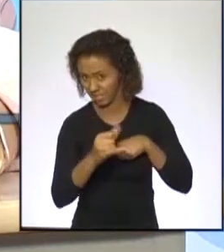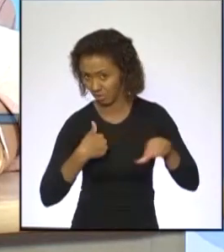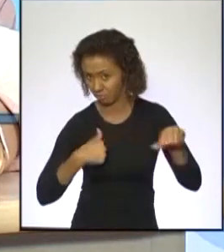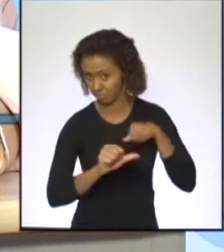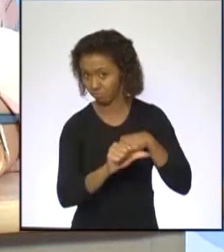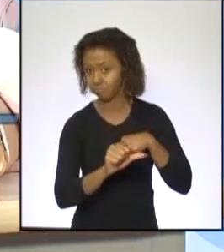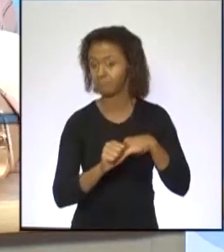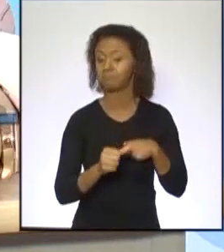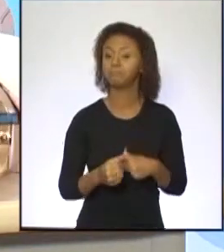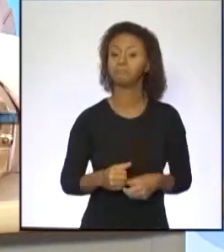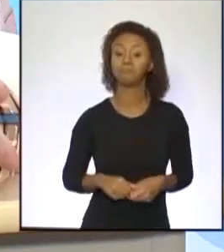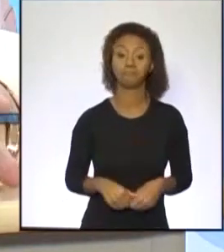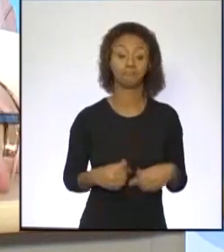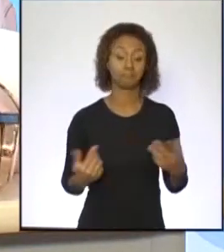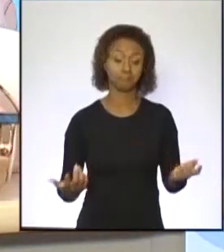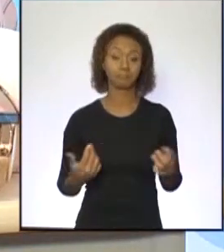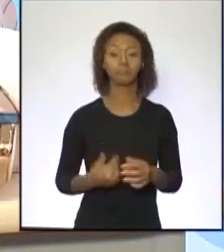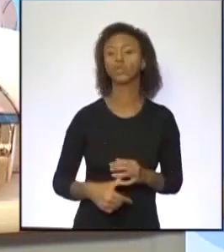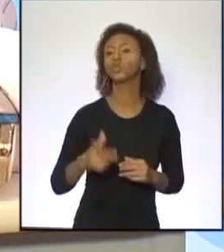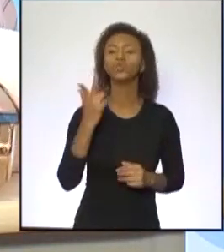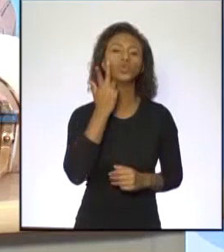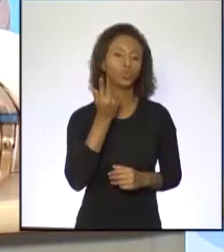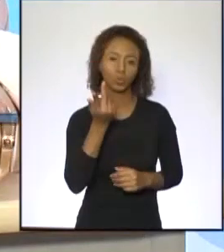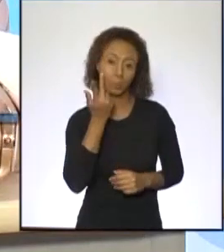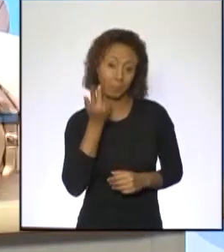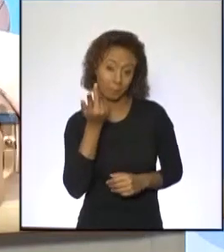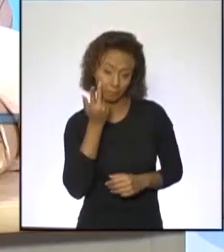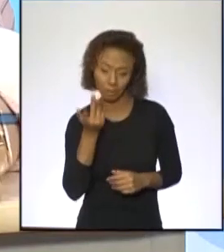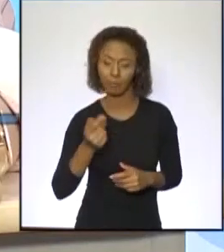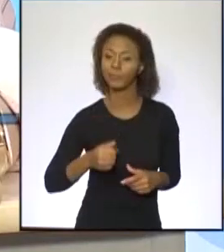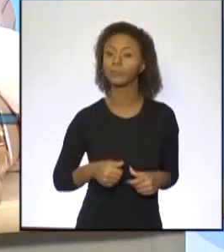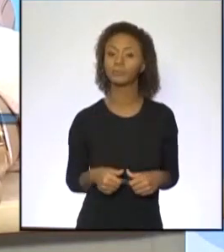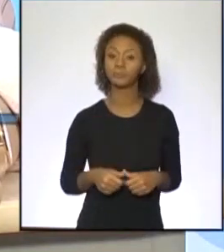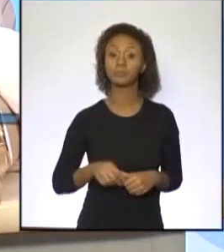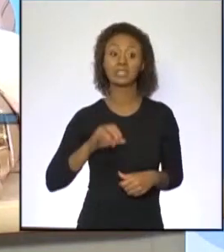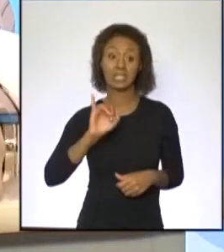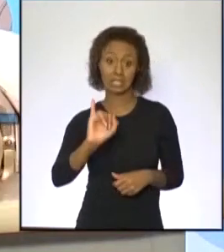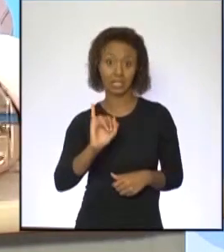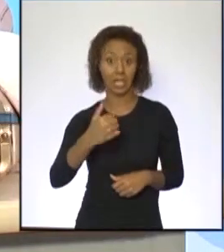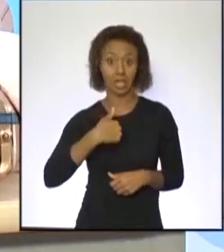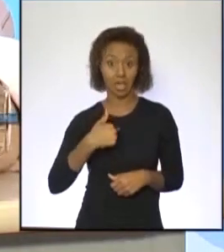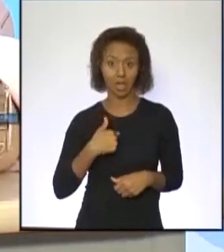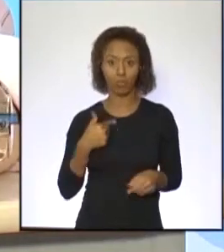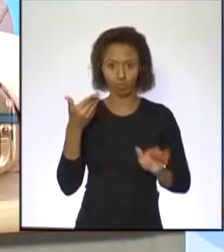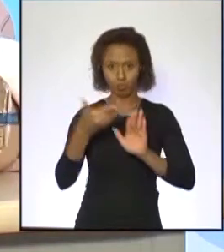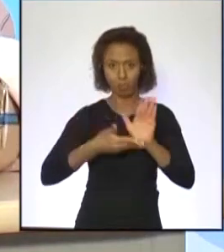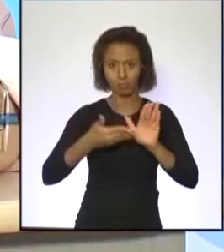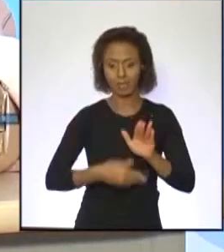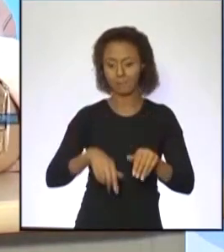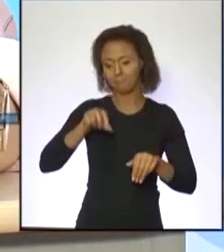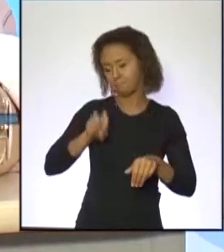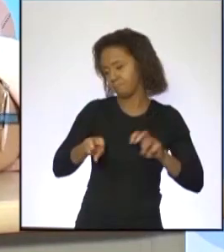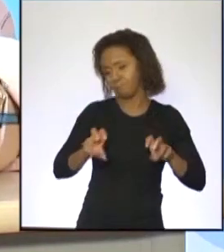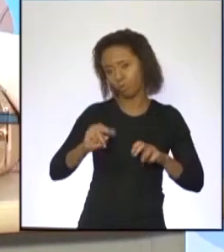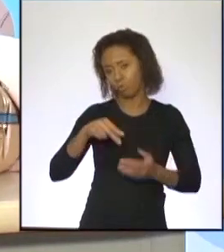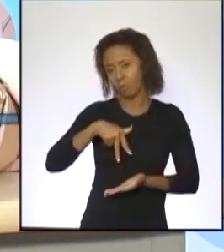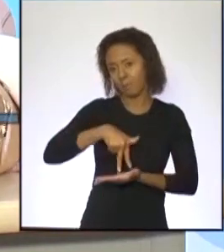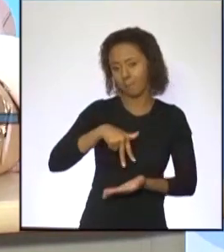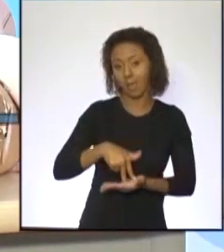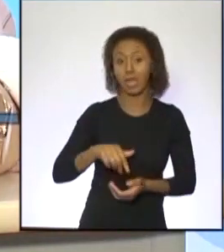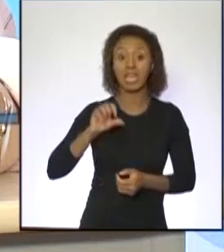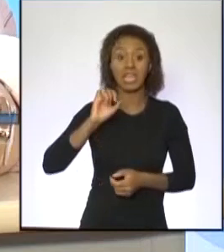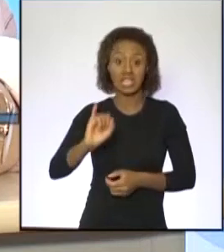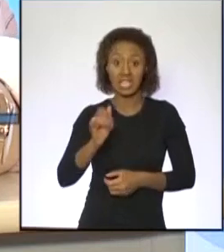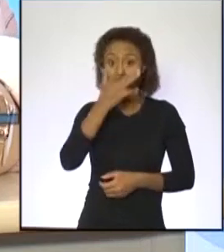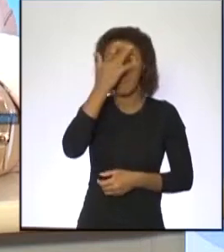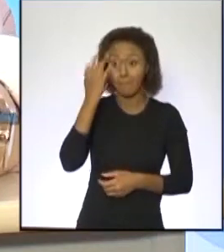você. Geralmente, se eu estivesse no trem e uma pessoa estivesse com um aparelho sonoro muito